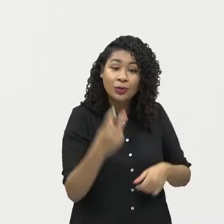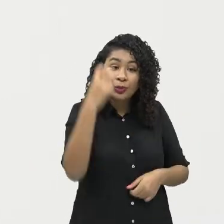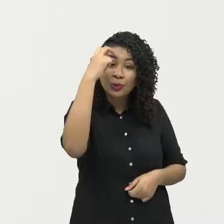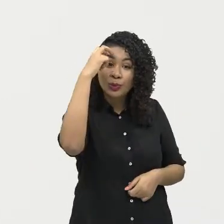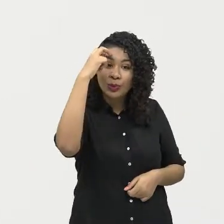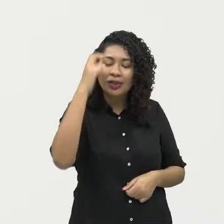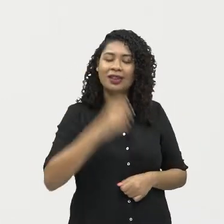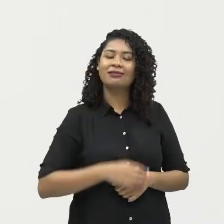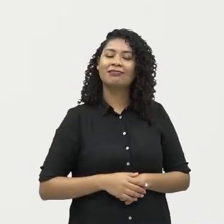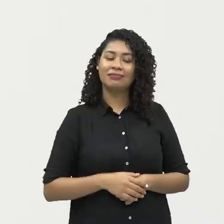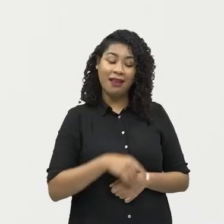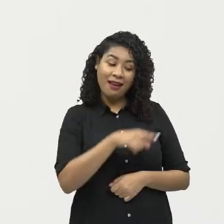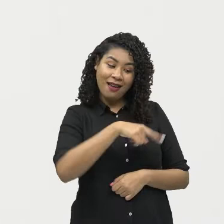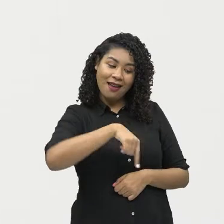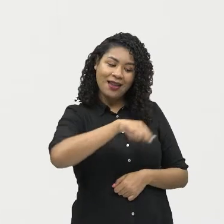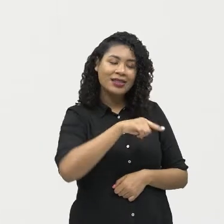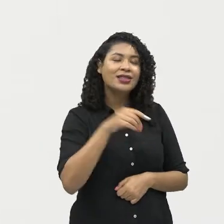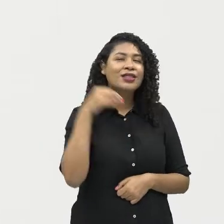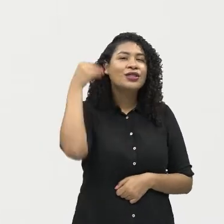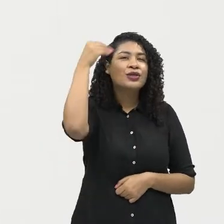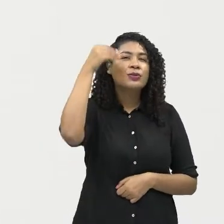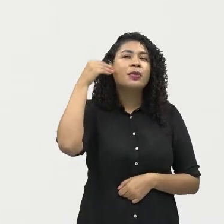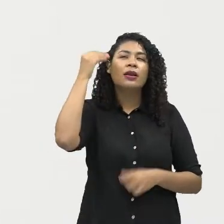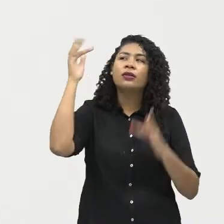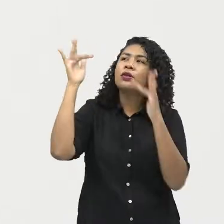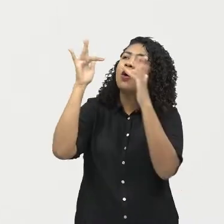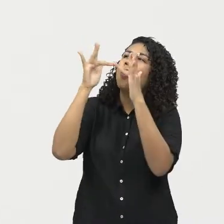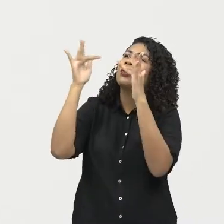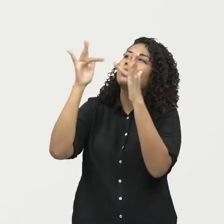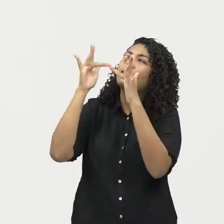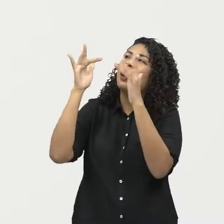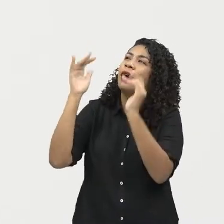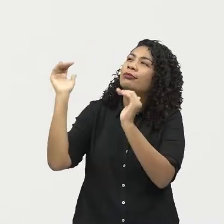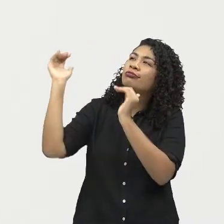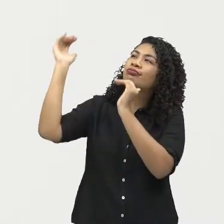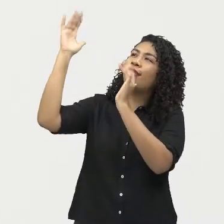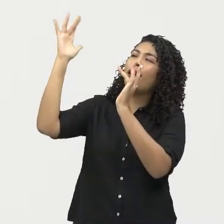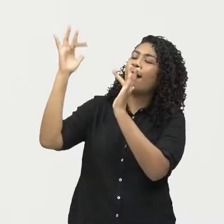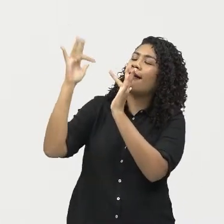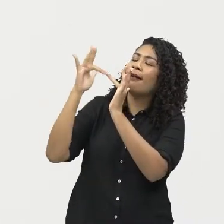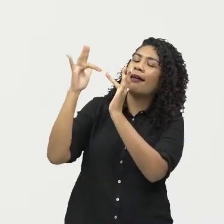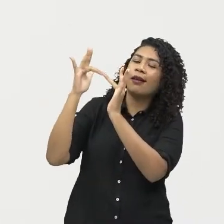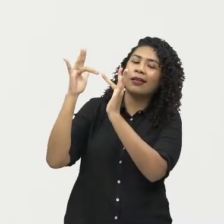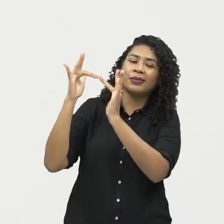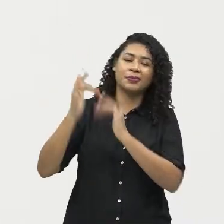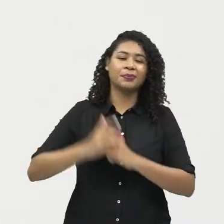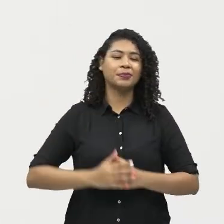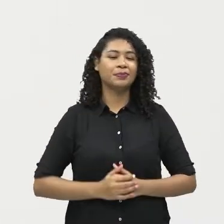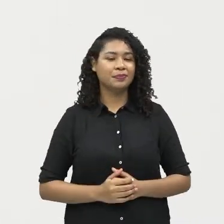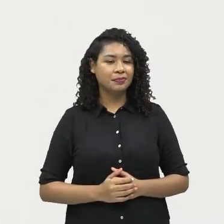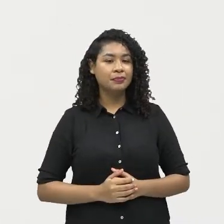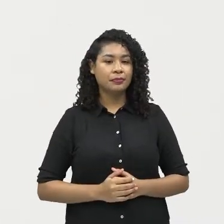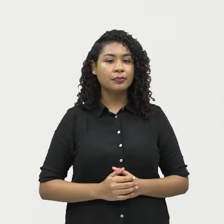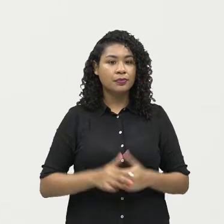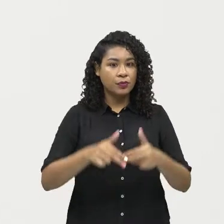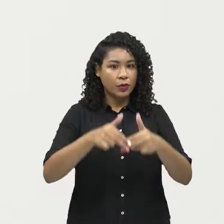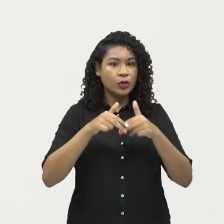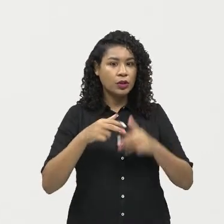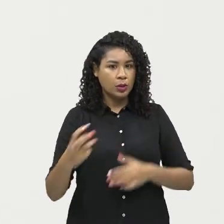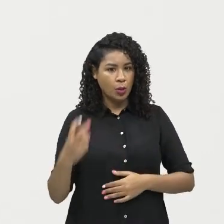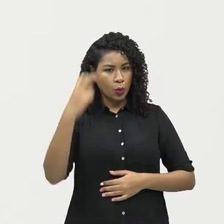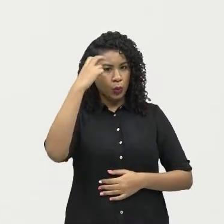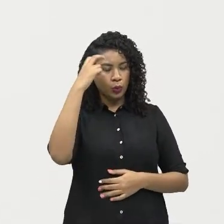interessante. A epifania, a manifestação da diversidade, da divindade na cultura de um